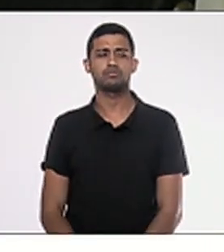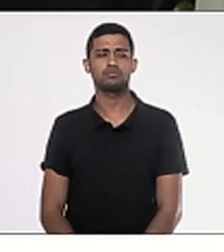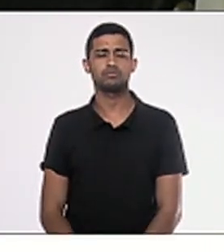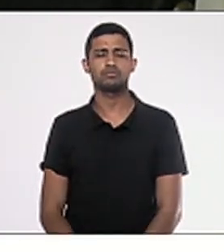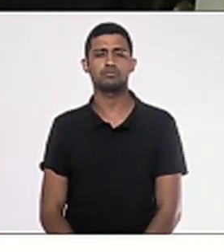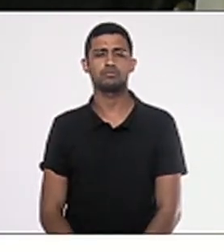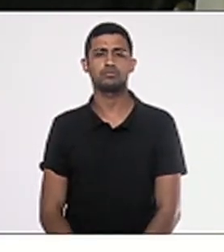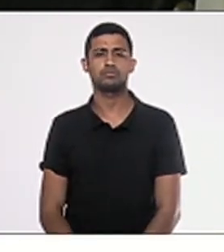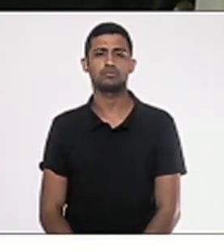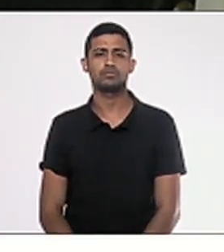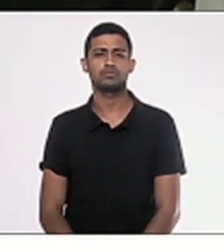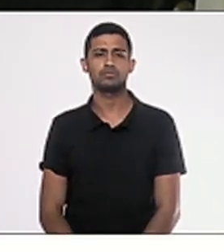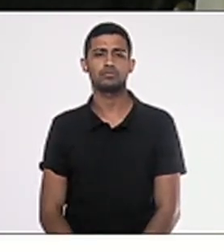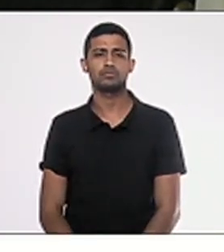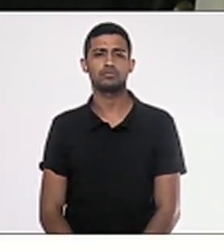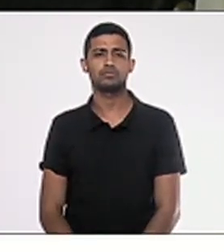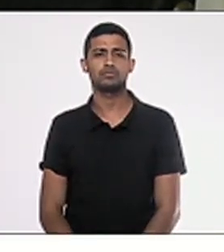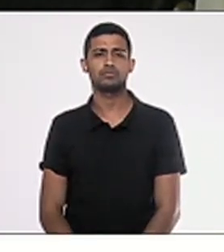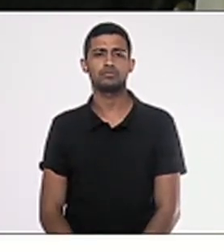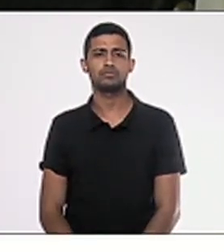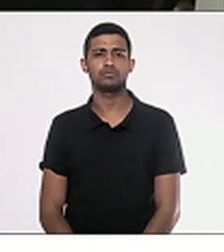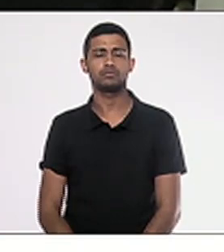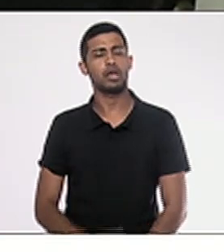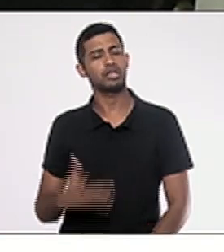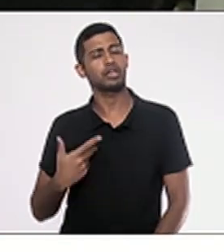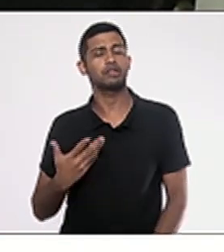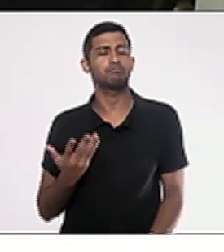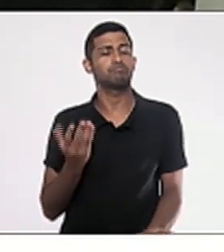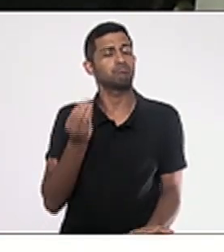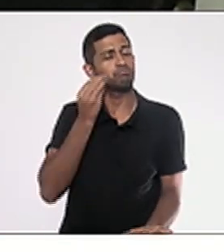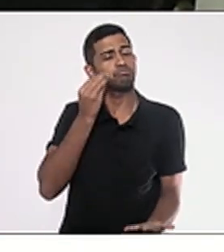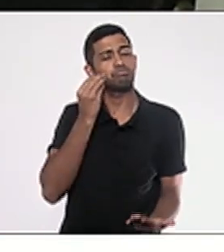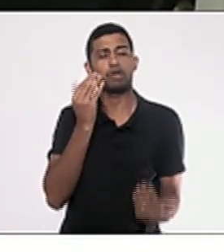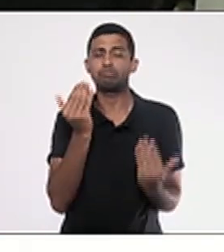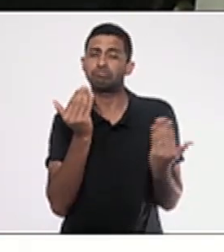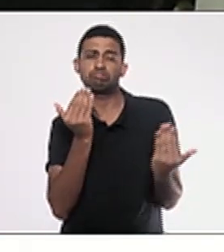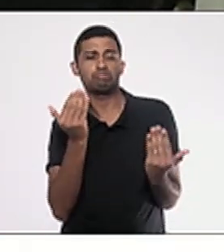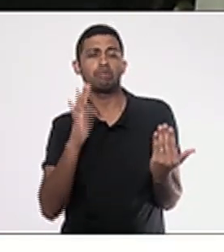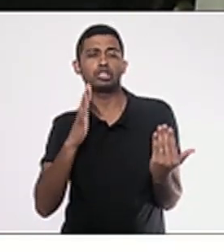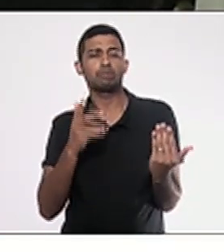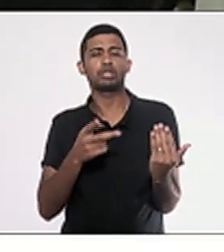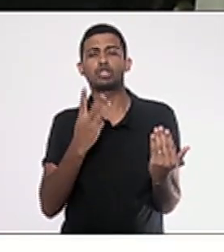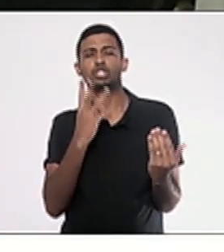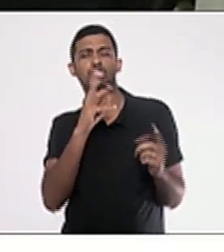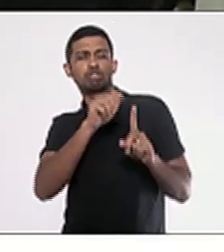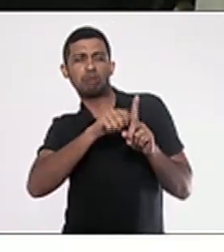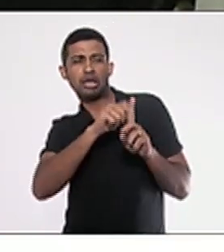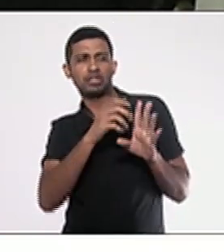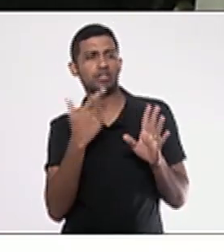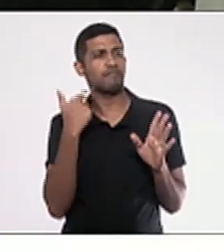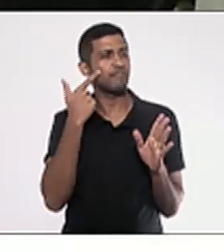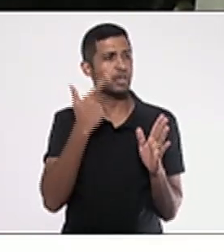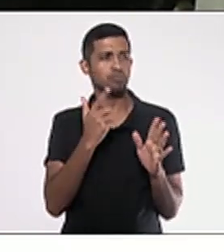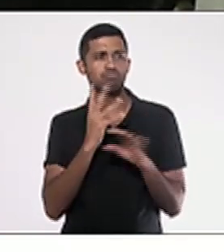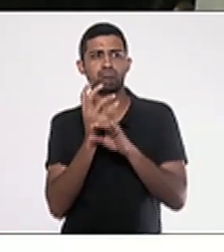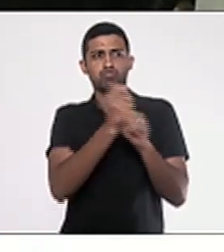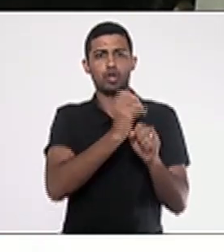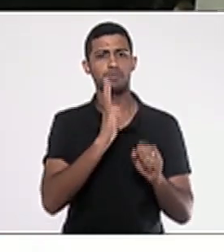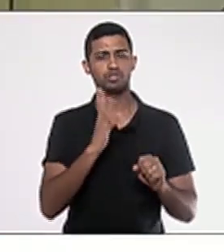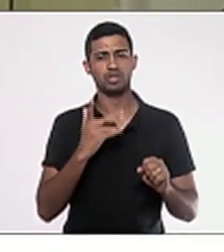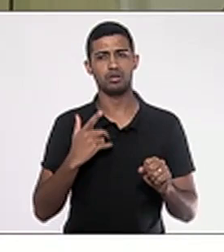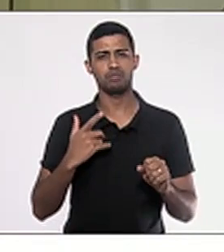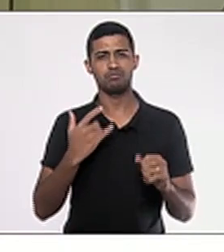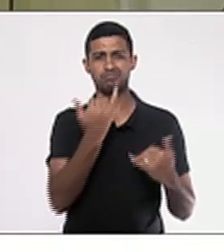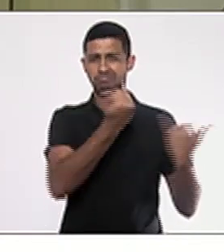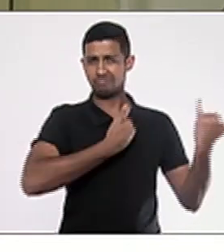vulnerabilidade social, e fazem uma estimativa para valer por 2, 3 meses seguintes. Procede? Eu não tenho